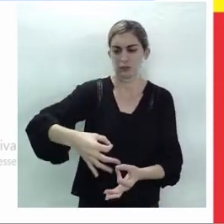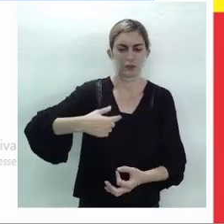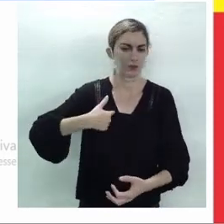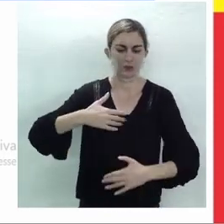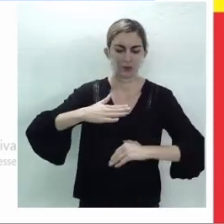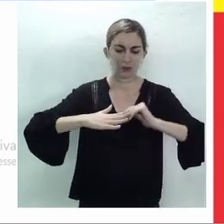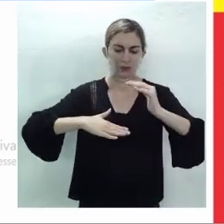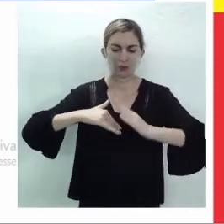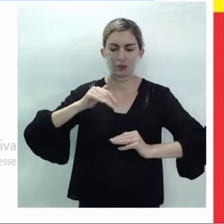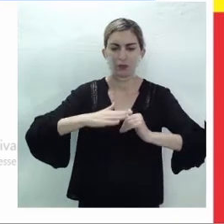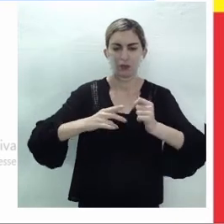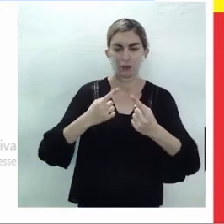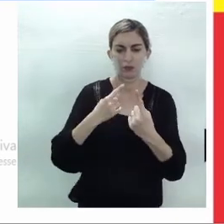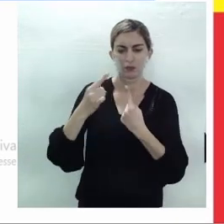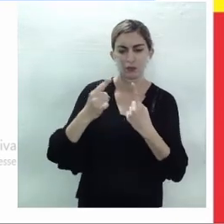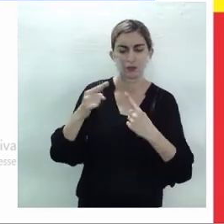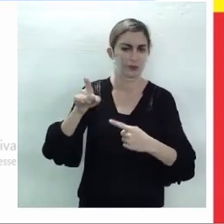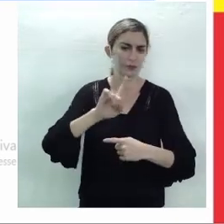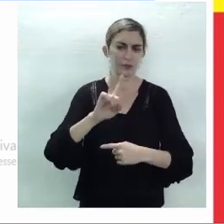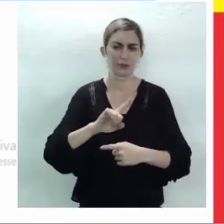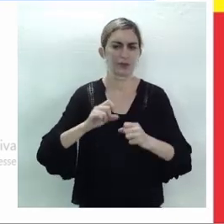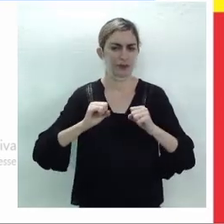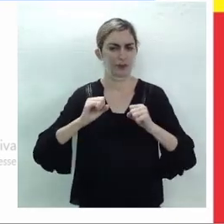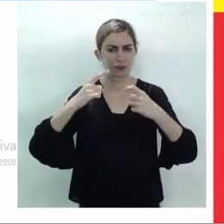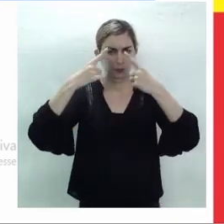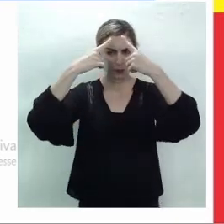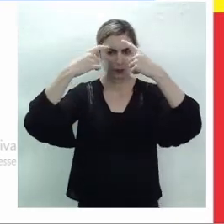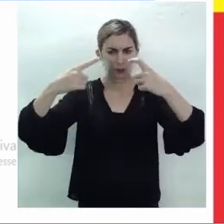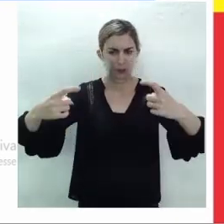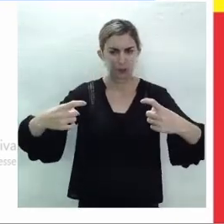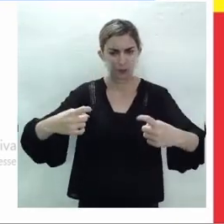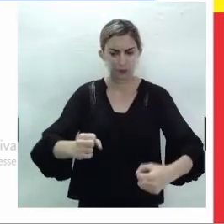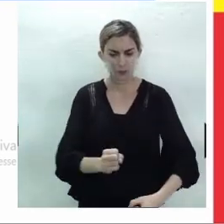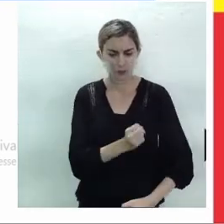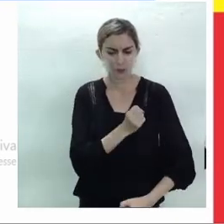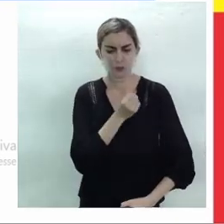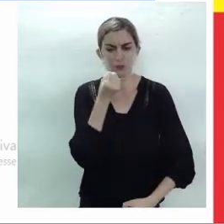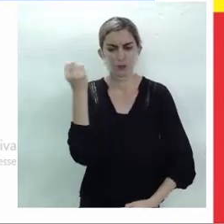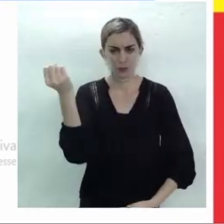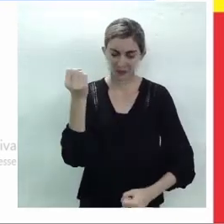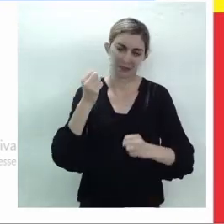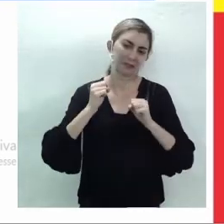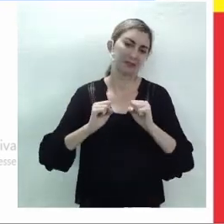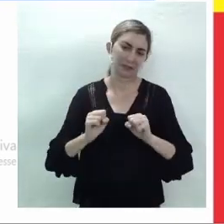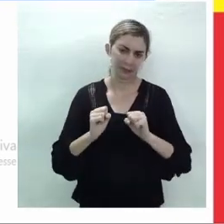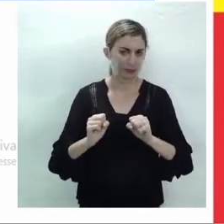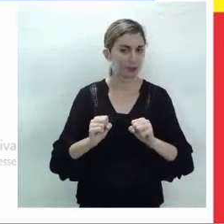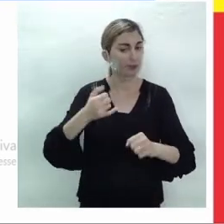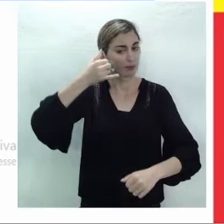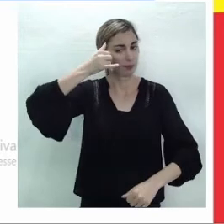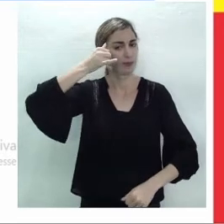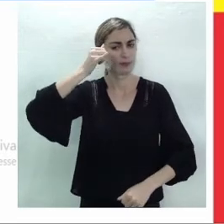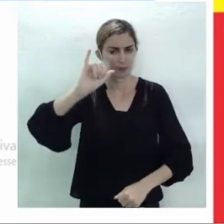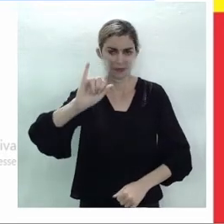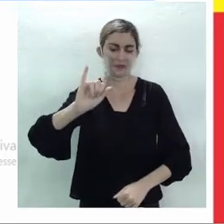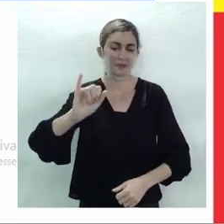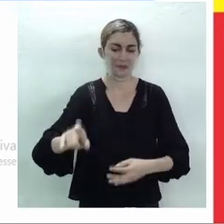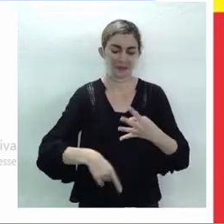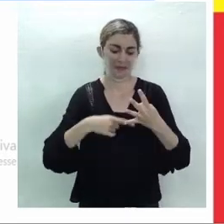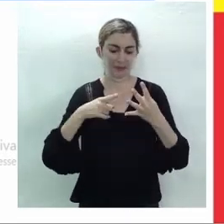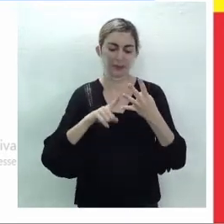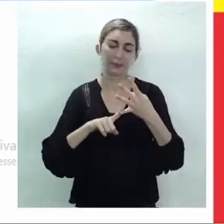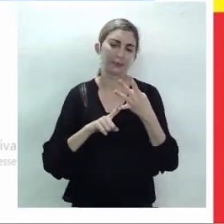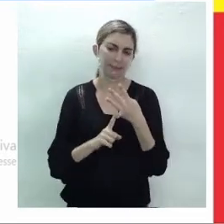tenho uma capacidade de dialogar, isso pode gerar ódio e violência. Então, evitar.